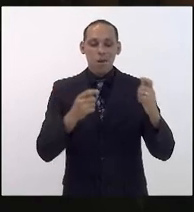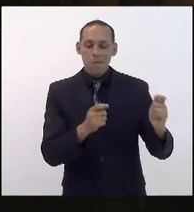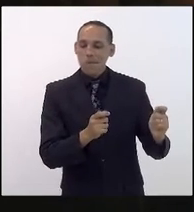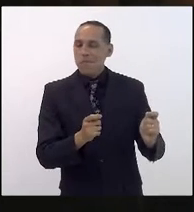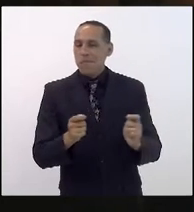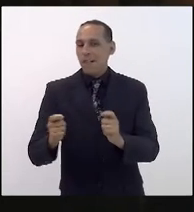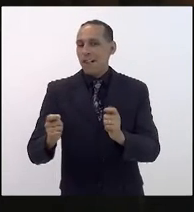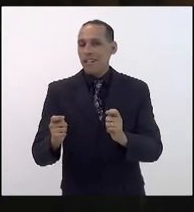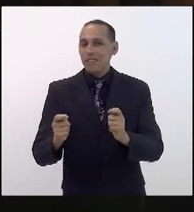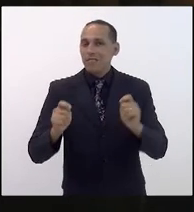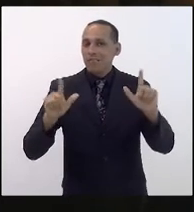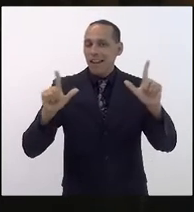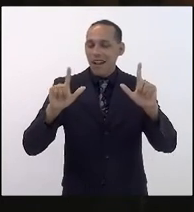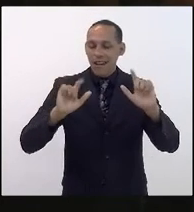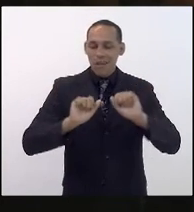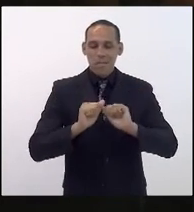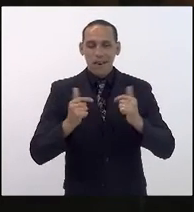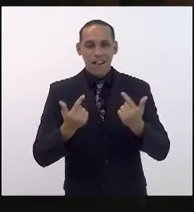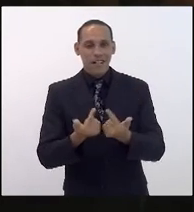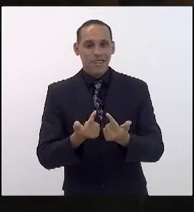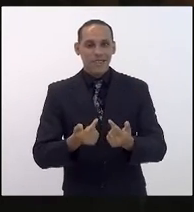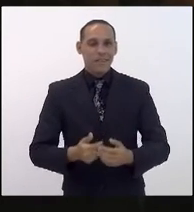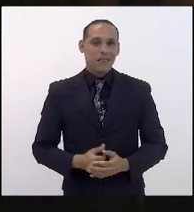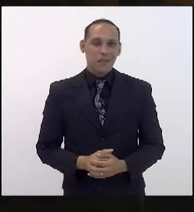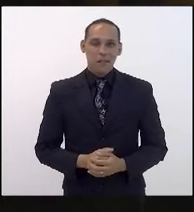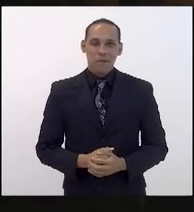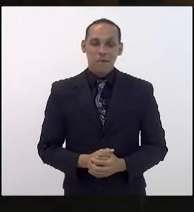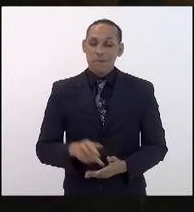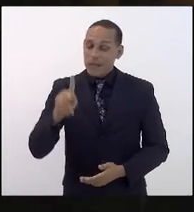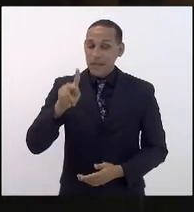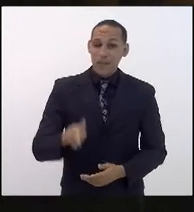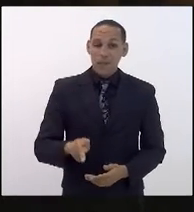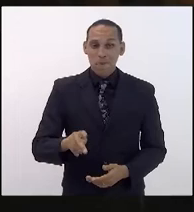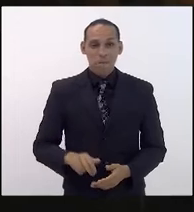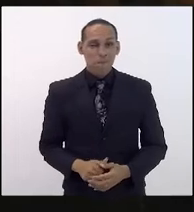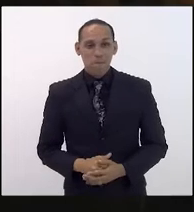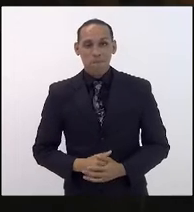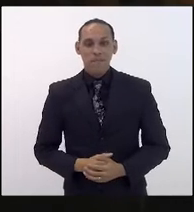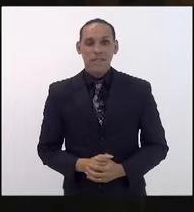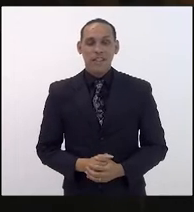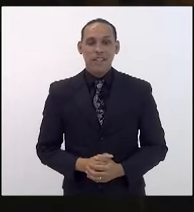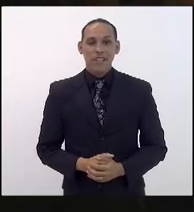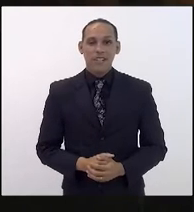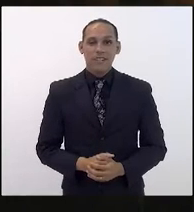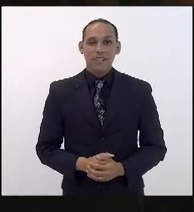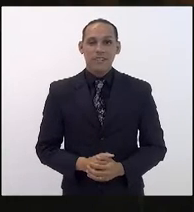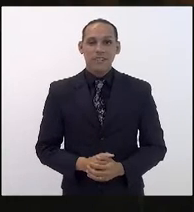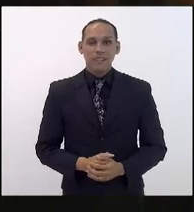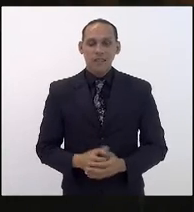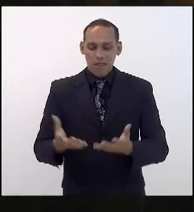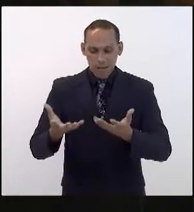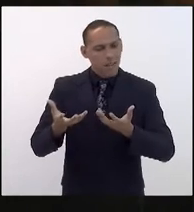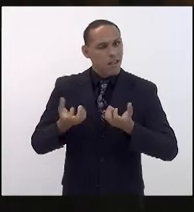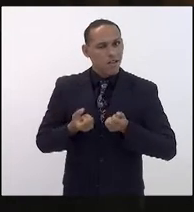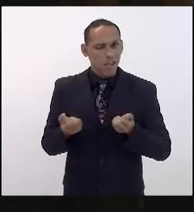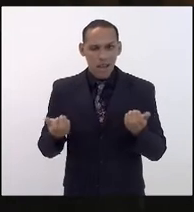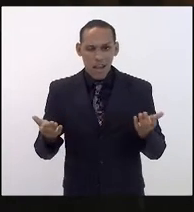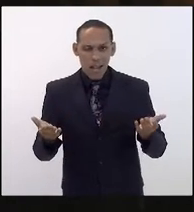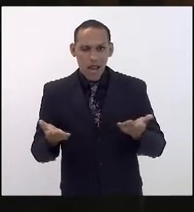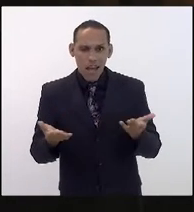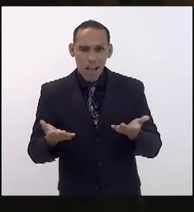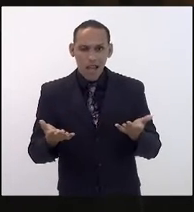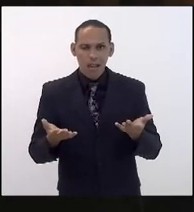a nossa TV alerj senhora Presidente Acabei de receber